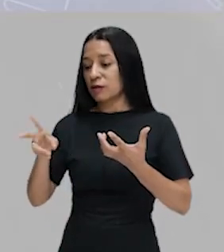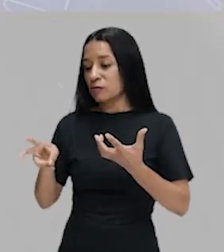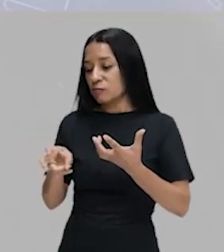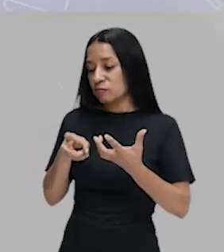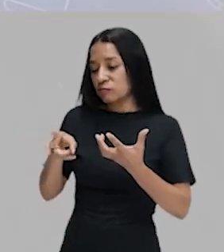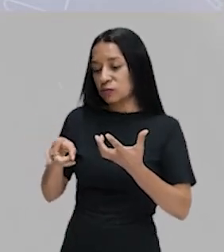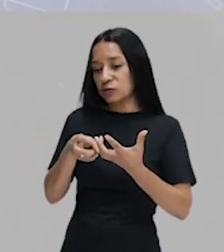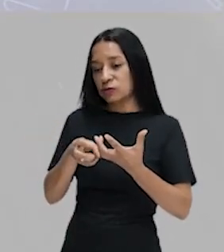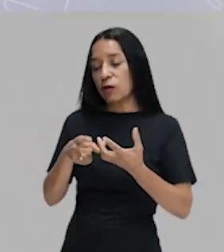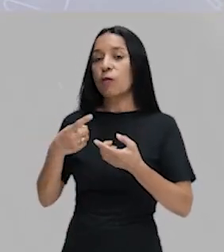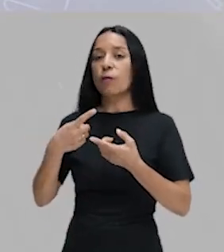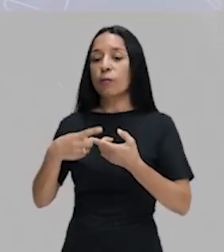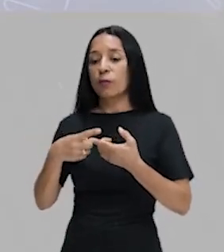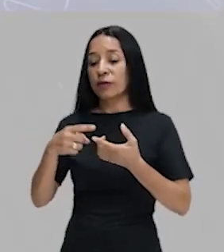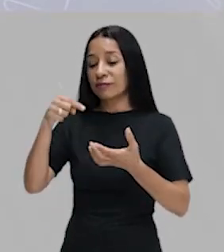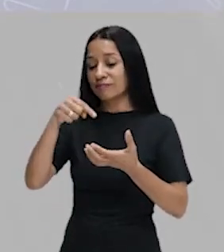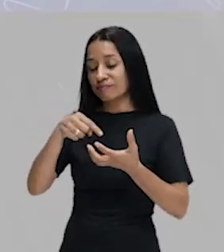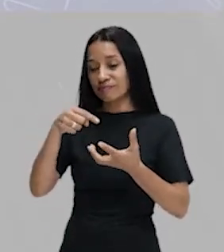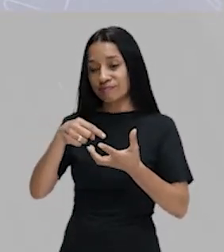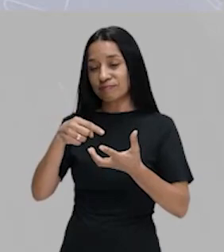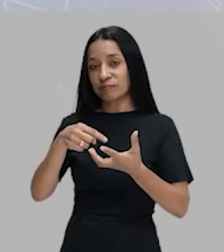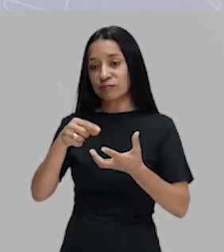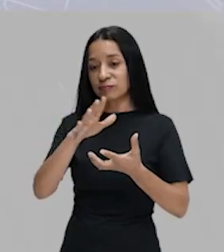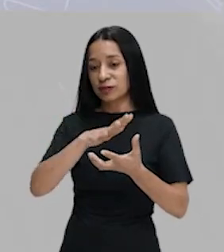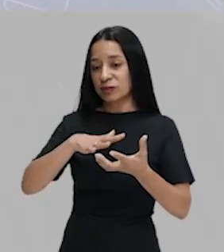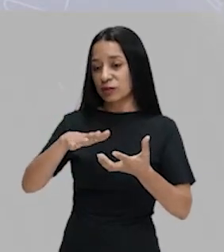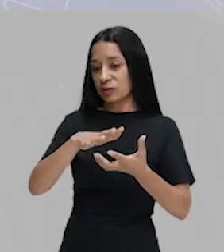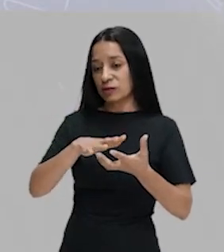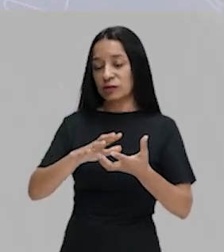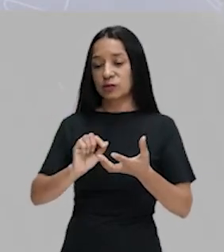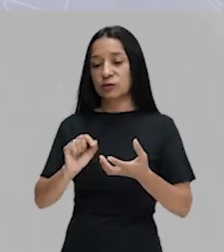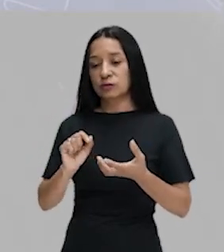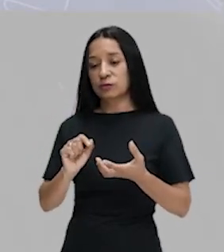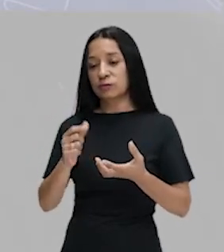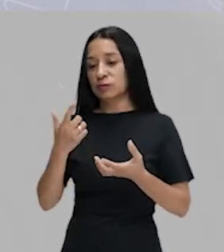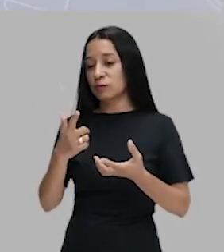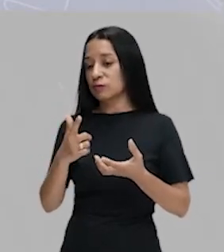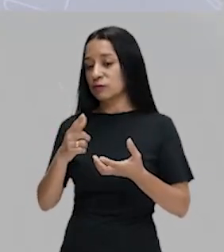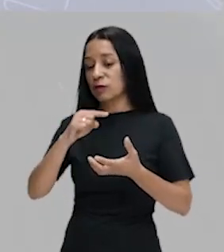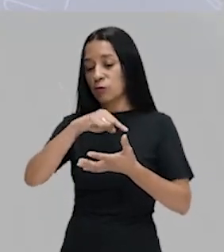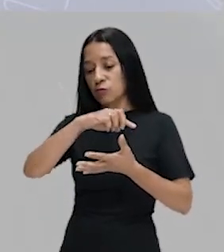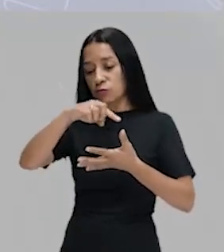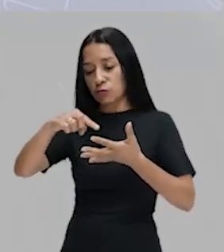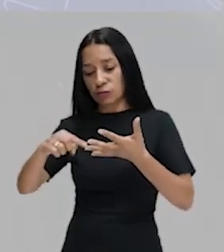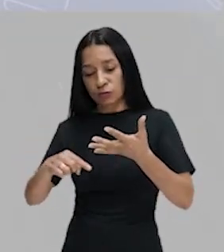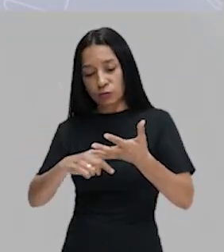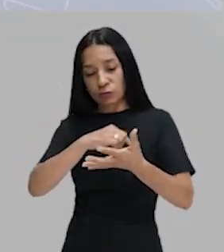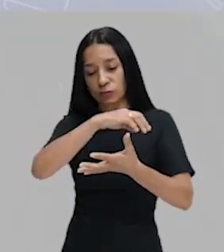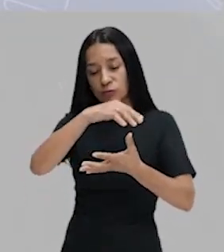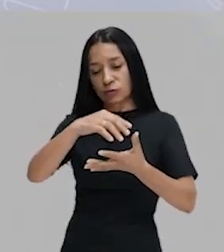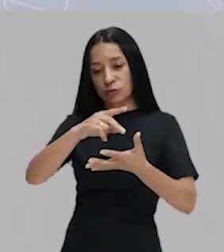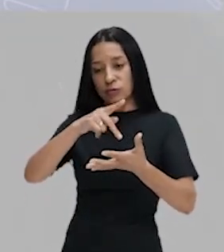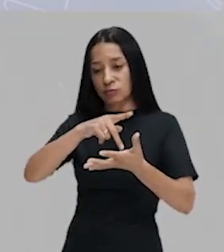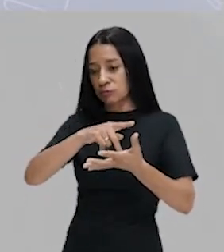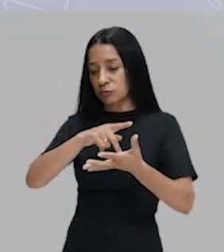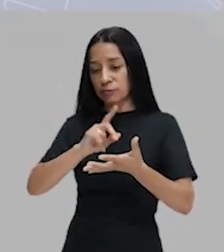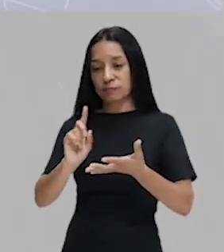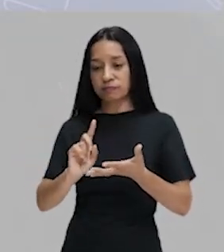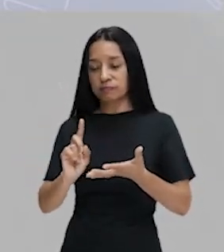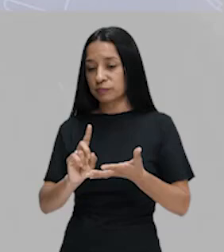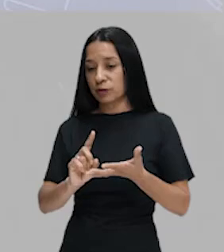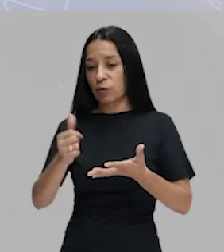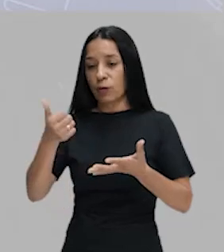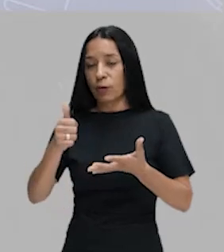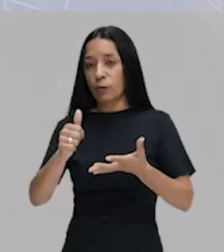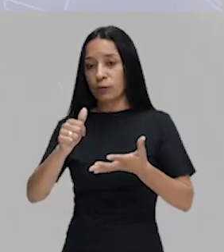certeza não, porque lá nas esponjas, elas não são animais com tecido verdadeiro. Aqui são os primeiros animais da